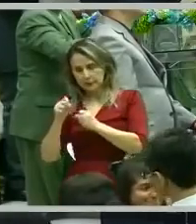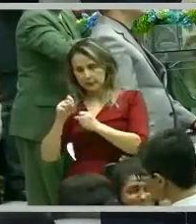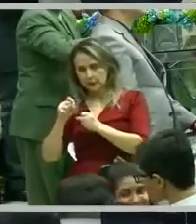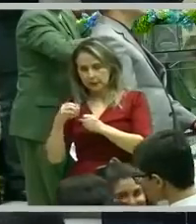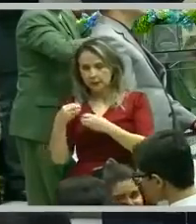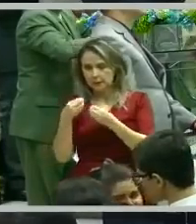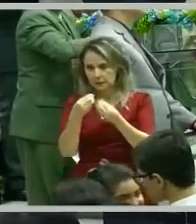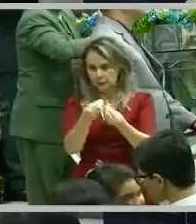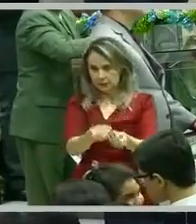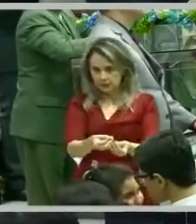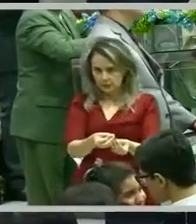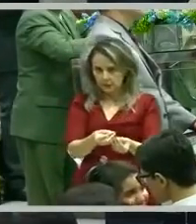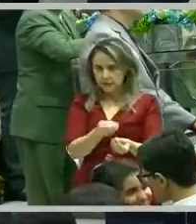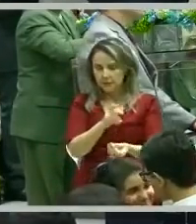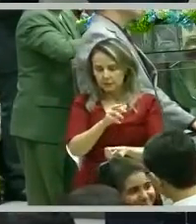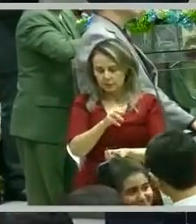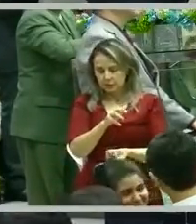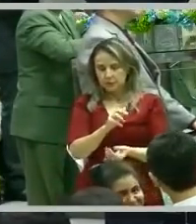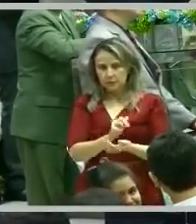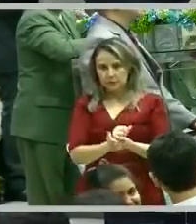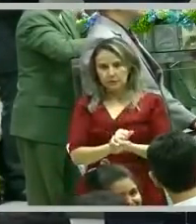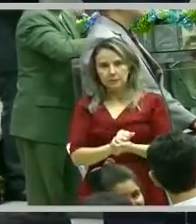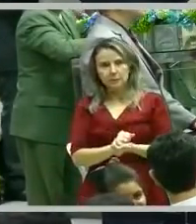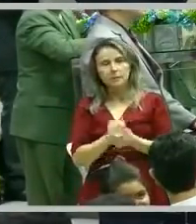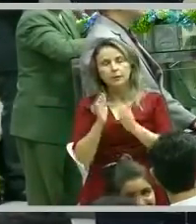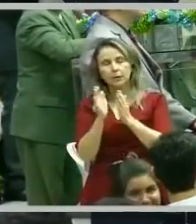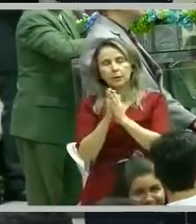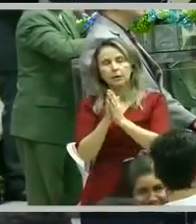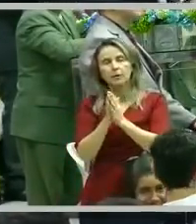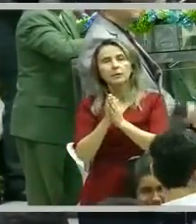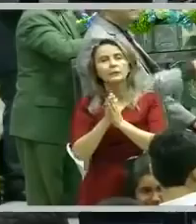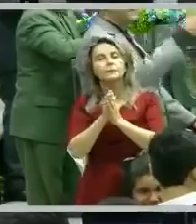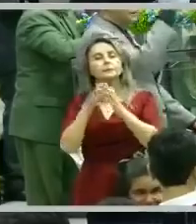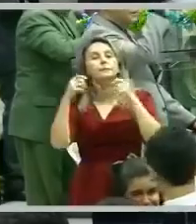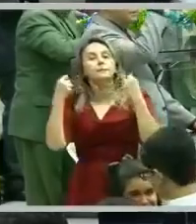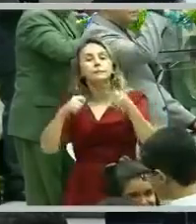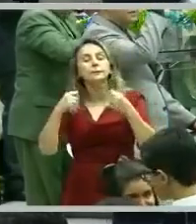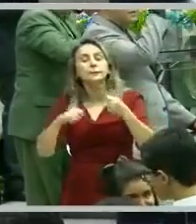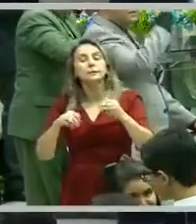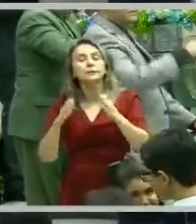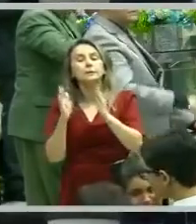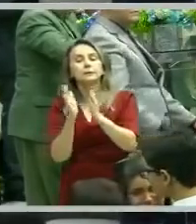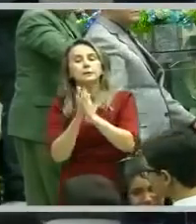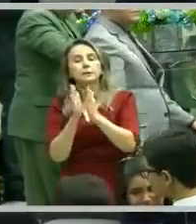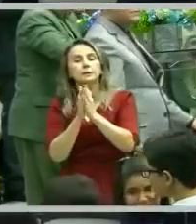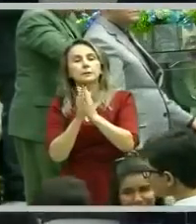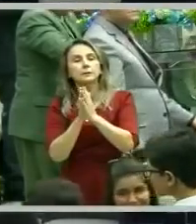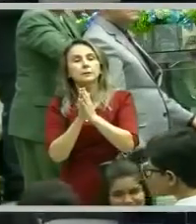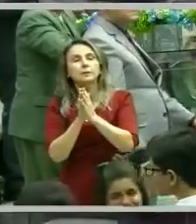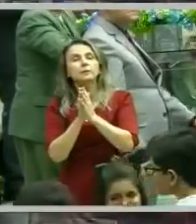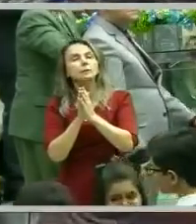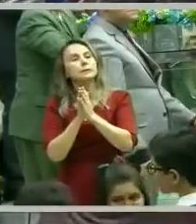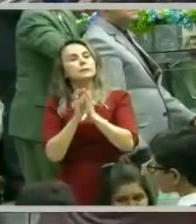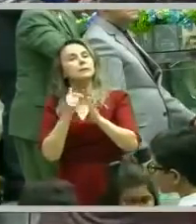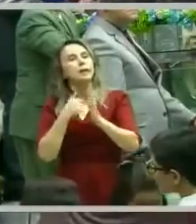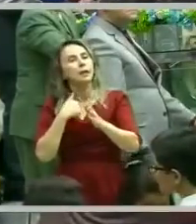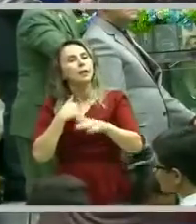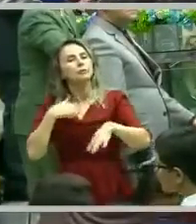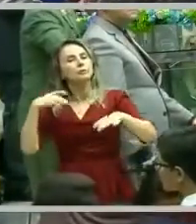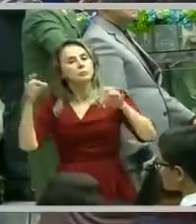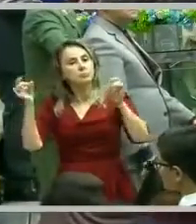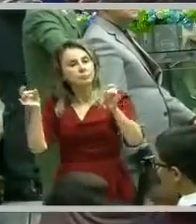ao irmão que está fazendo a campanha. Vamos orar. Quem necessita das orações? Eu vou terminar porque é o